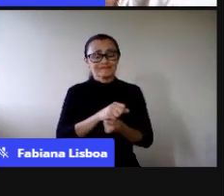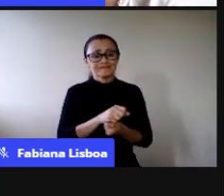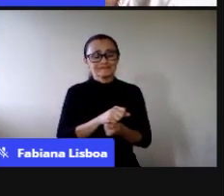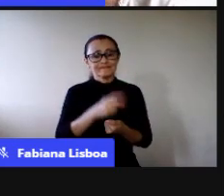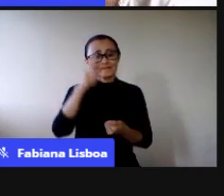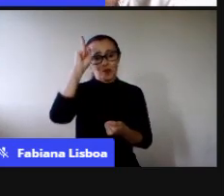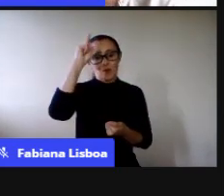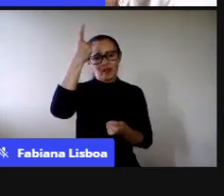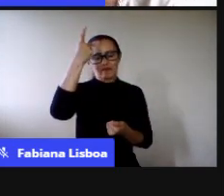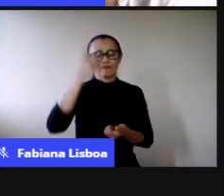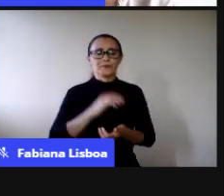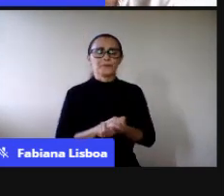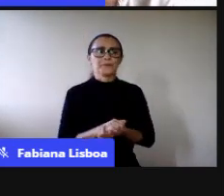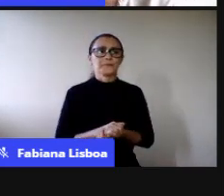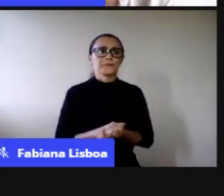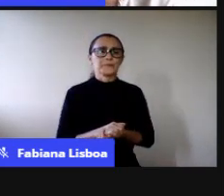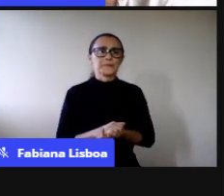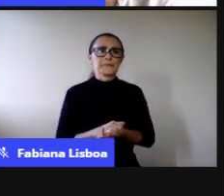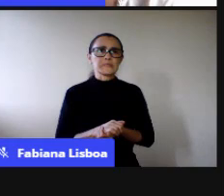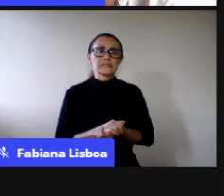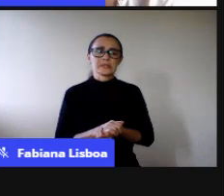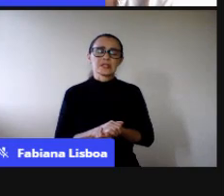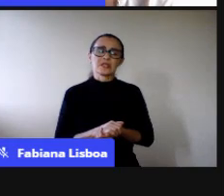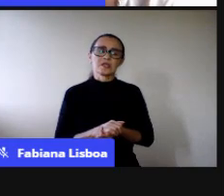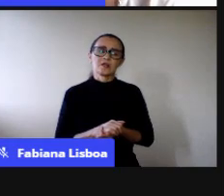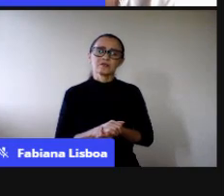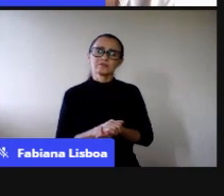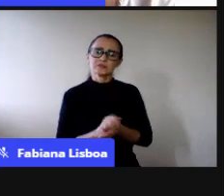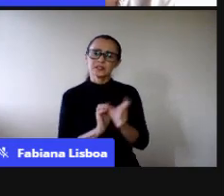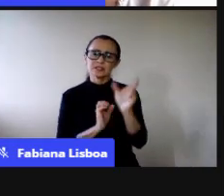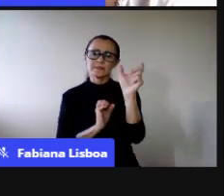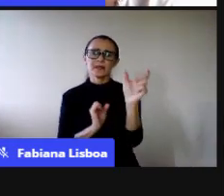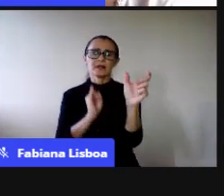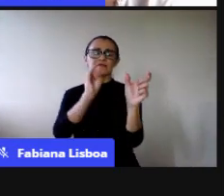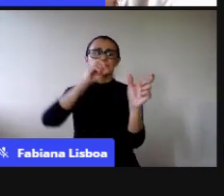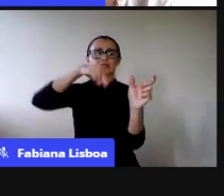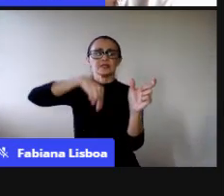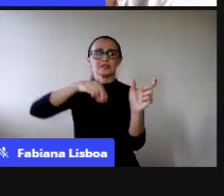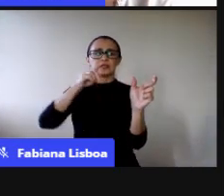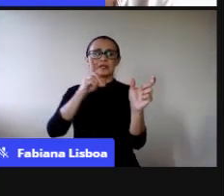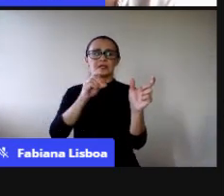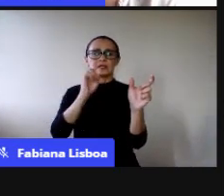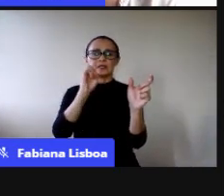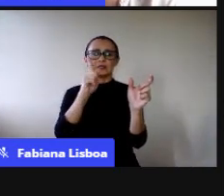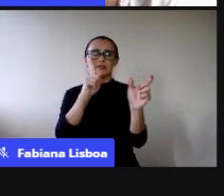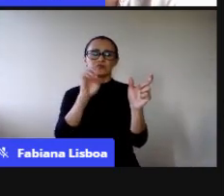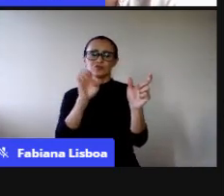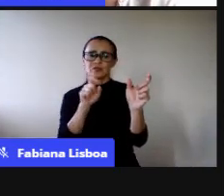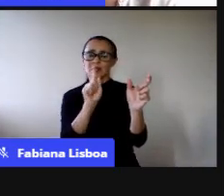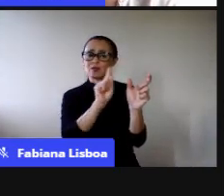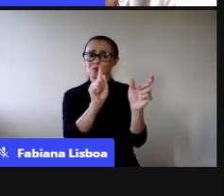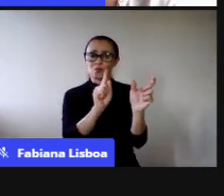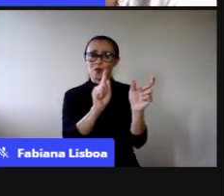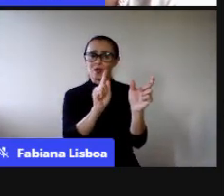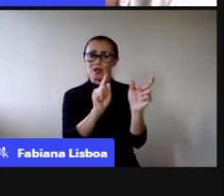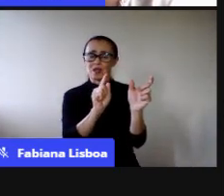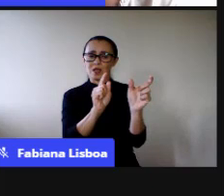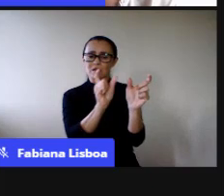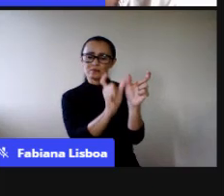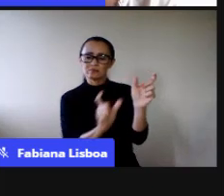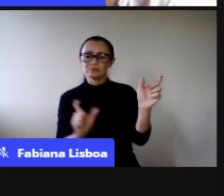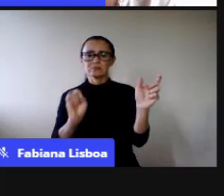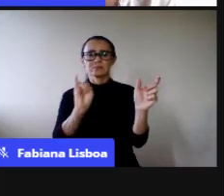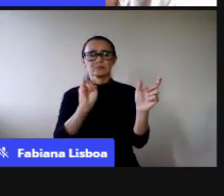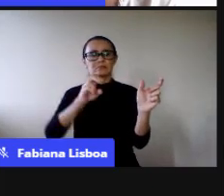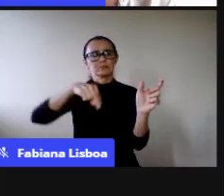Próximo. E o termo indígena, ele não é uma derivação da palavra índio, são palavras totalmente